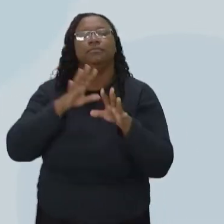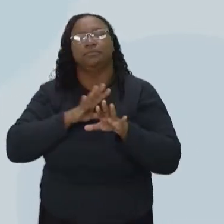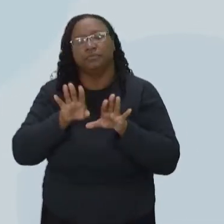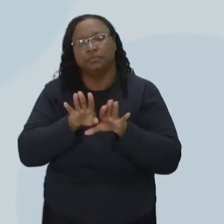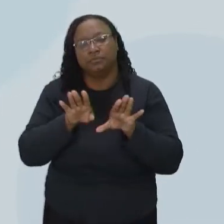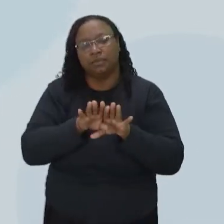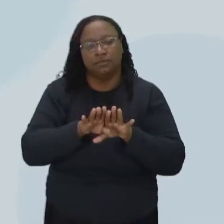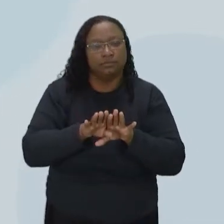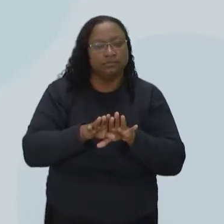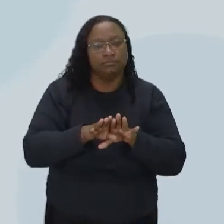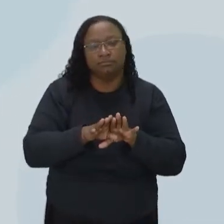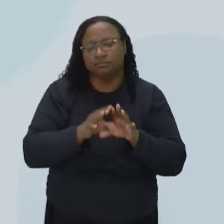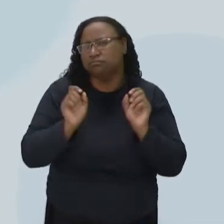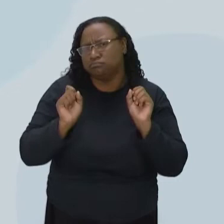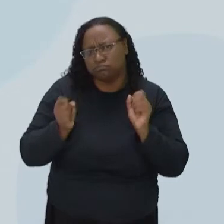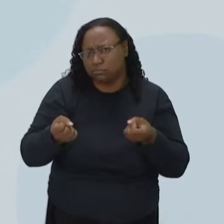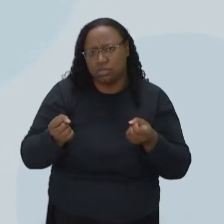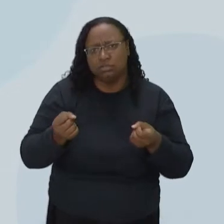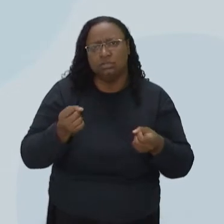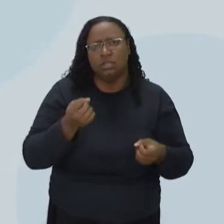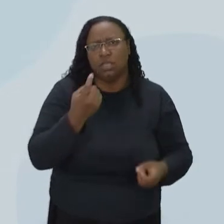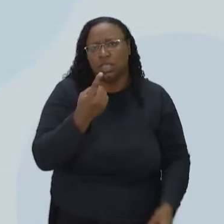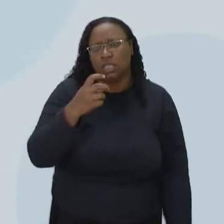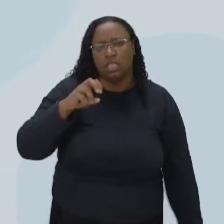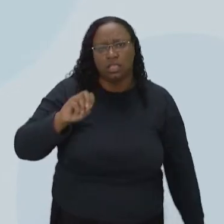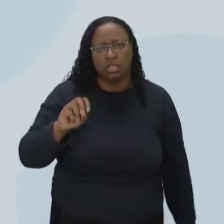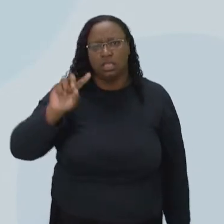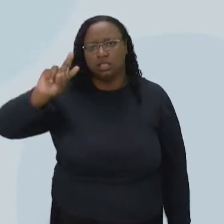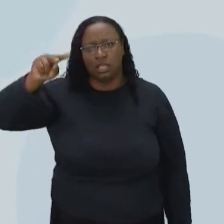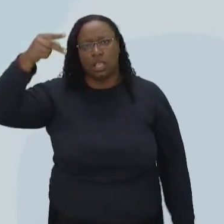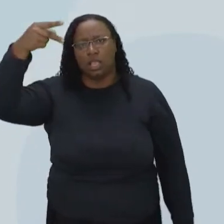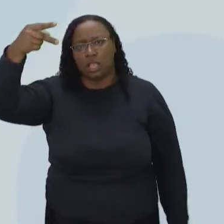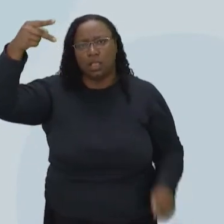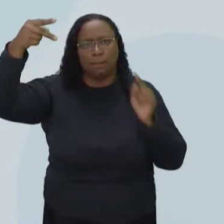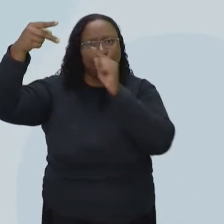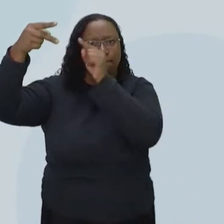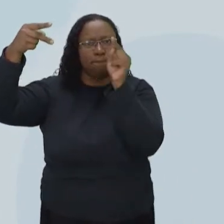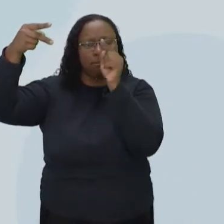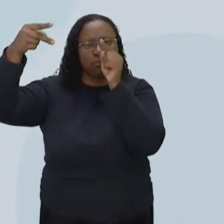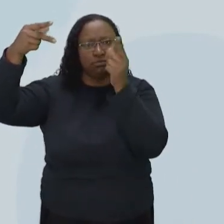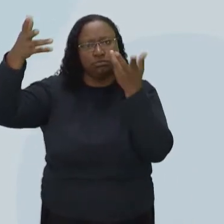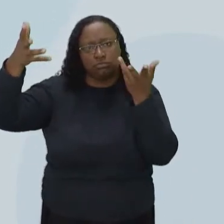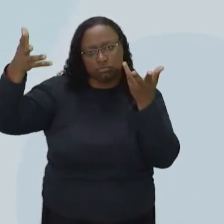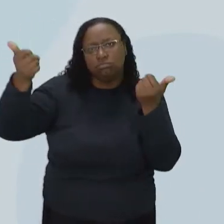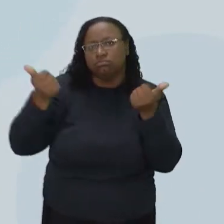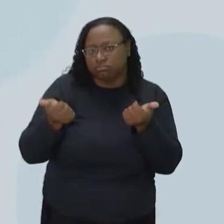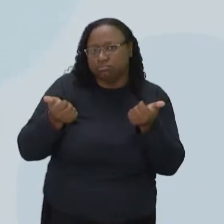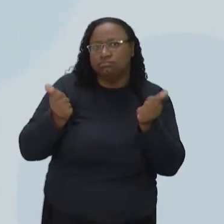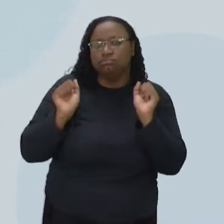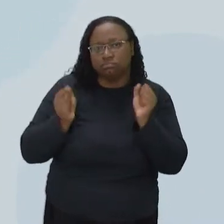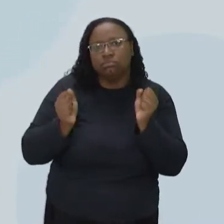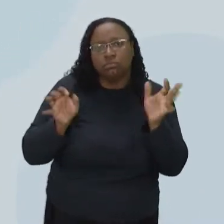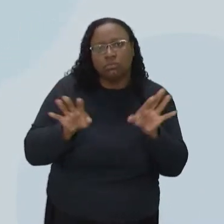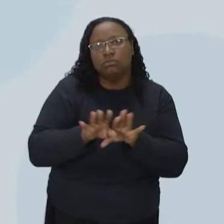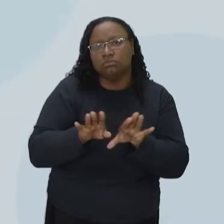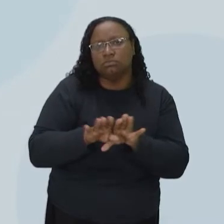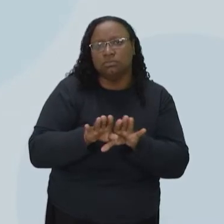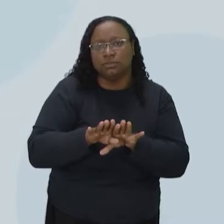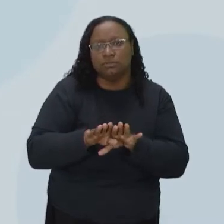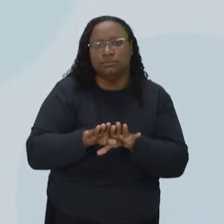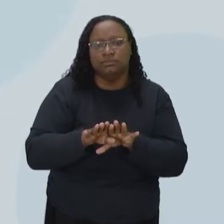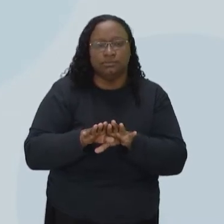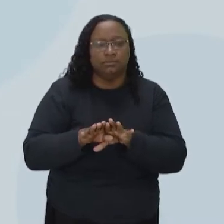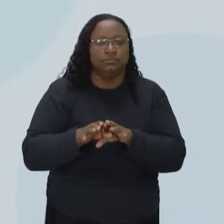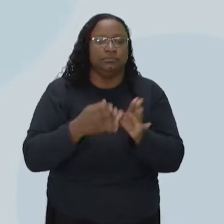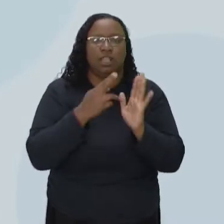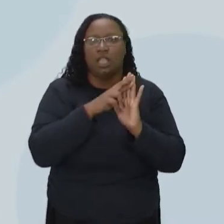ao quadrado é 10 elevado a menos 2 vezes 10 elevado a menos 2. Posso usar a regrinha, mas posso fazer assim